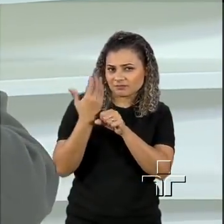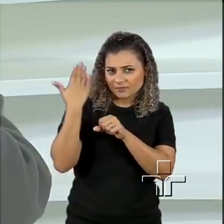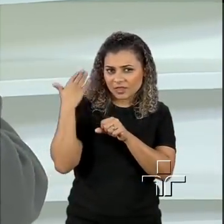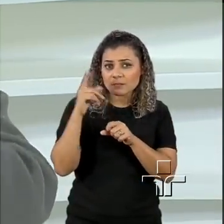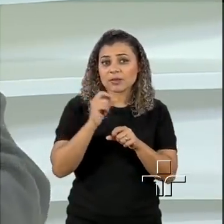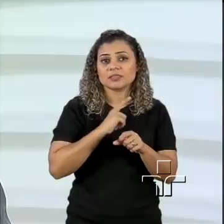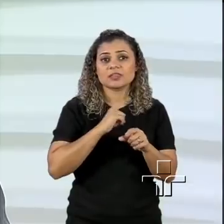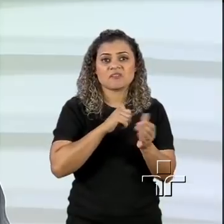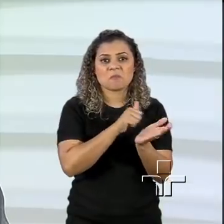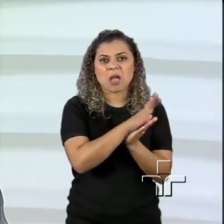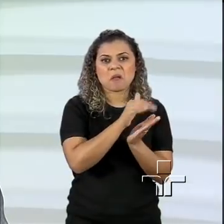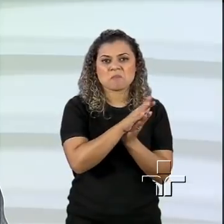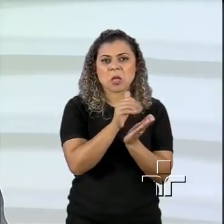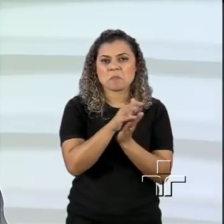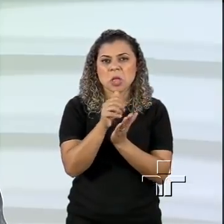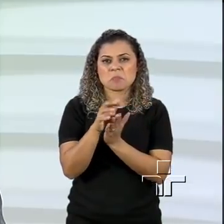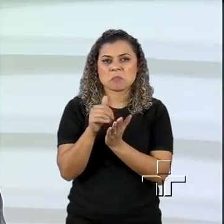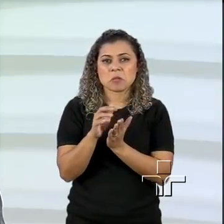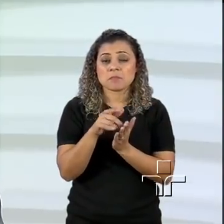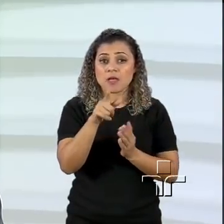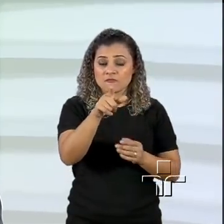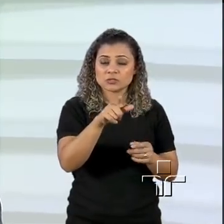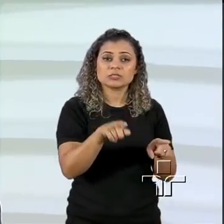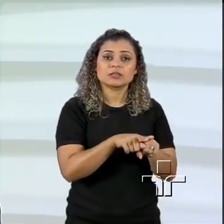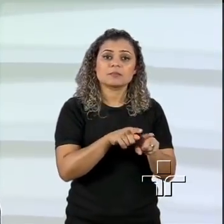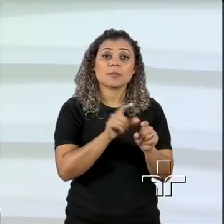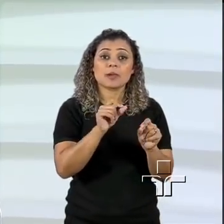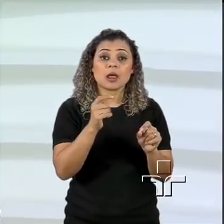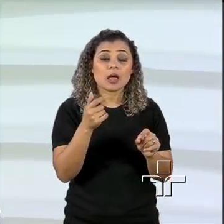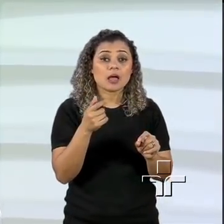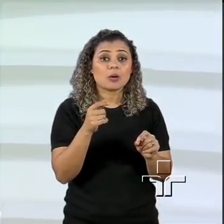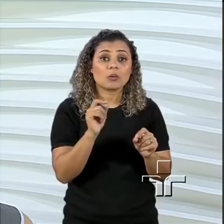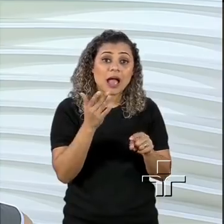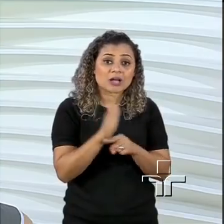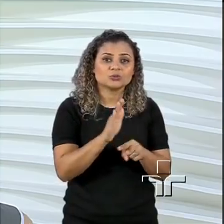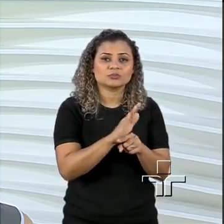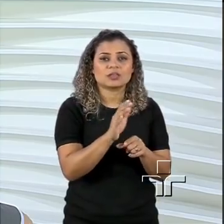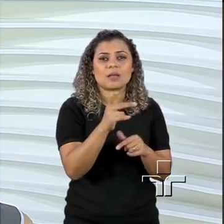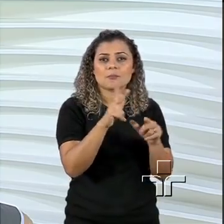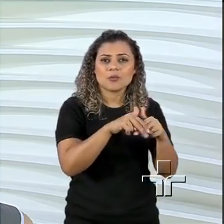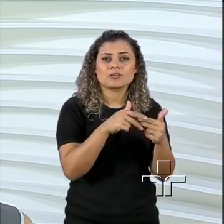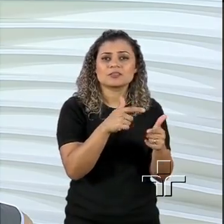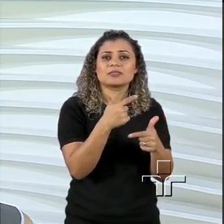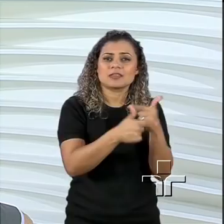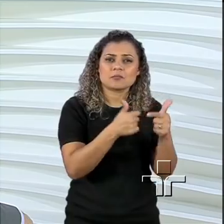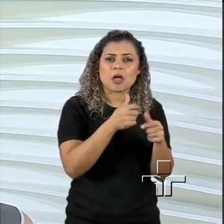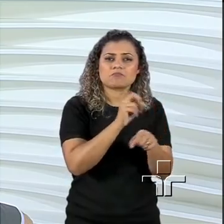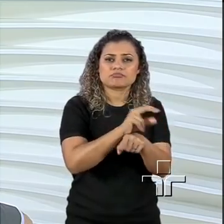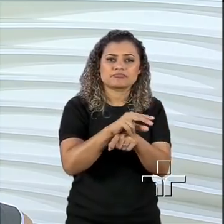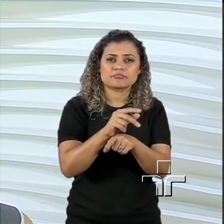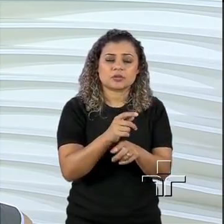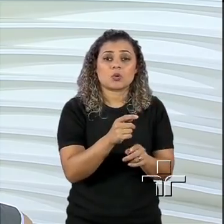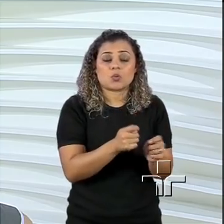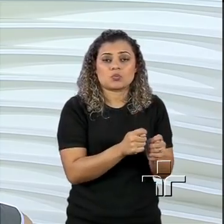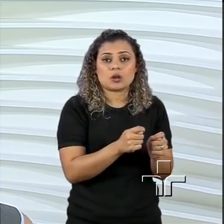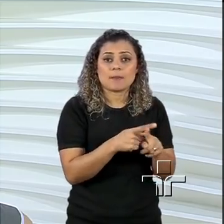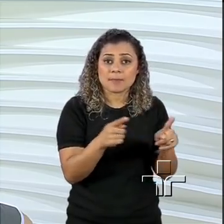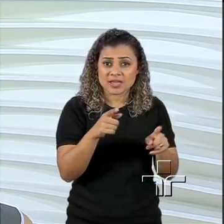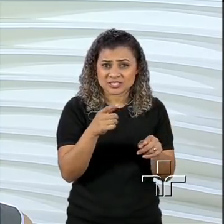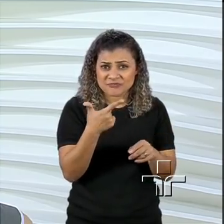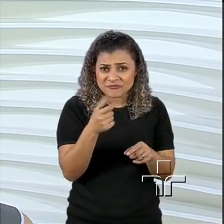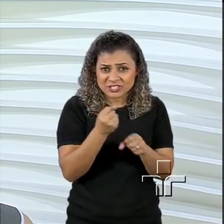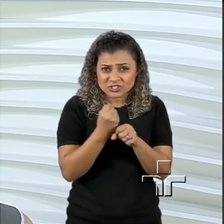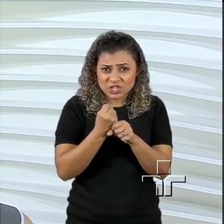das demissões na categoria metalúrgica, para a preservação de empregos. Quase 20 anos depois, o que a gente viu é que o